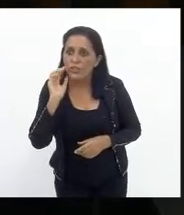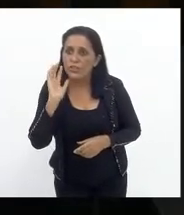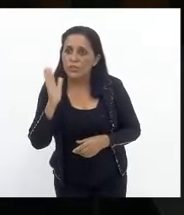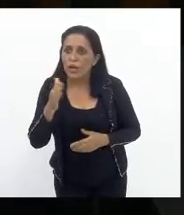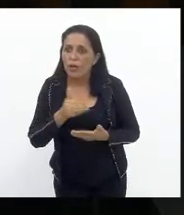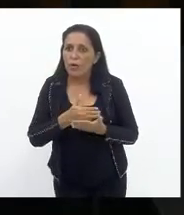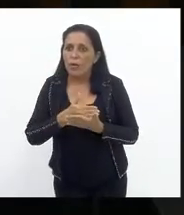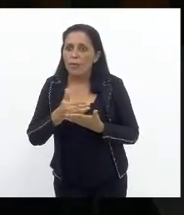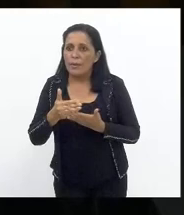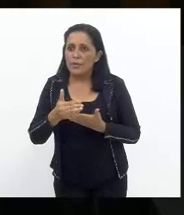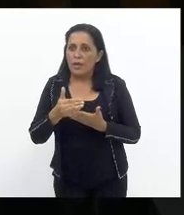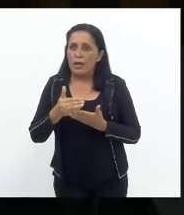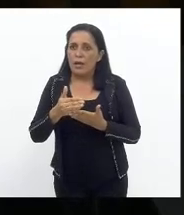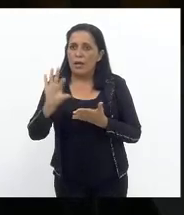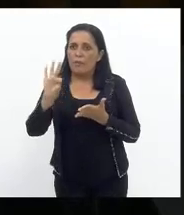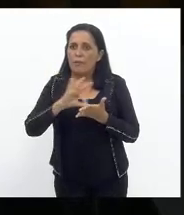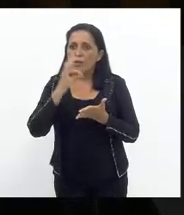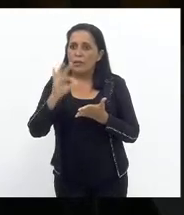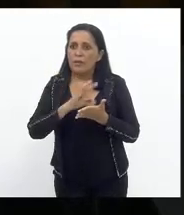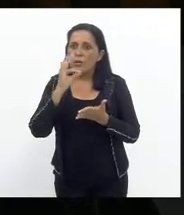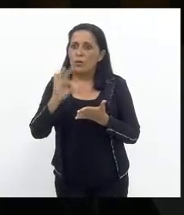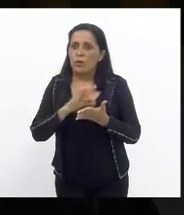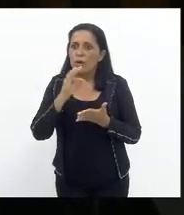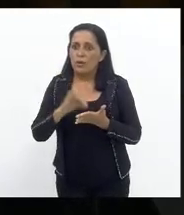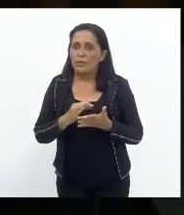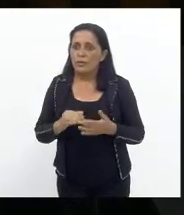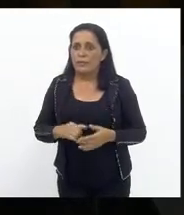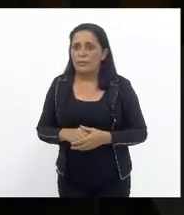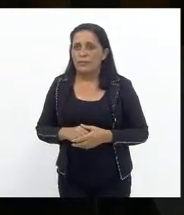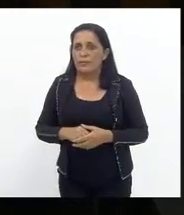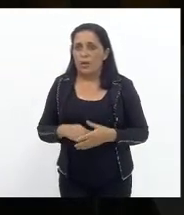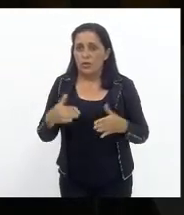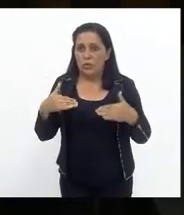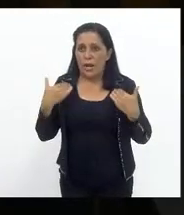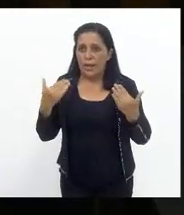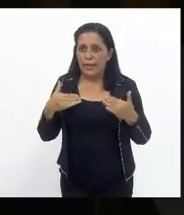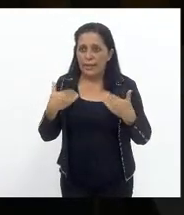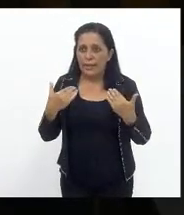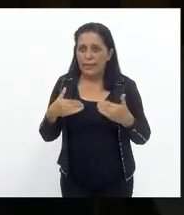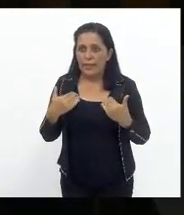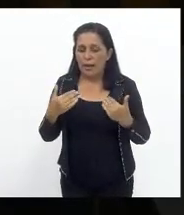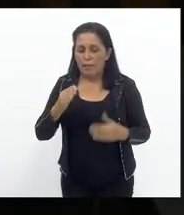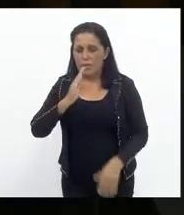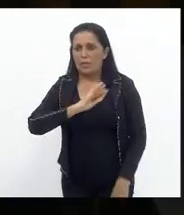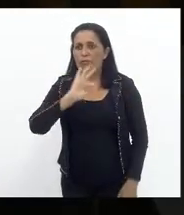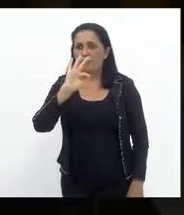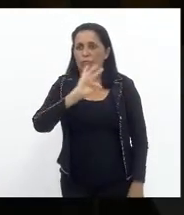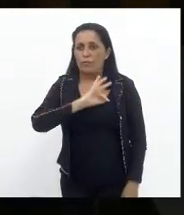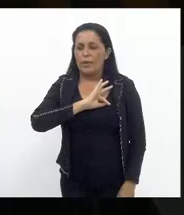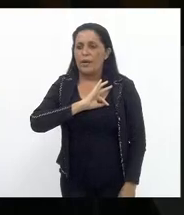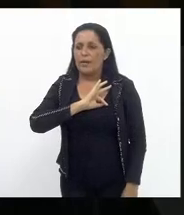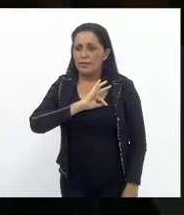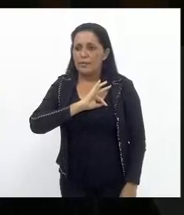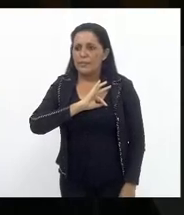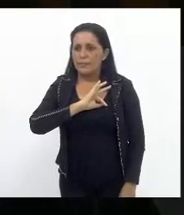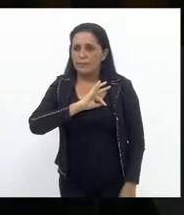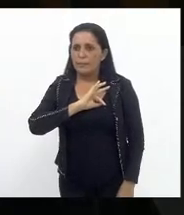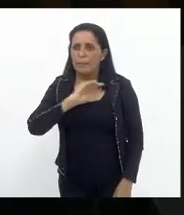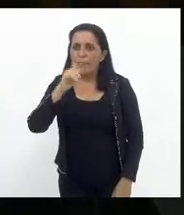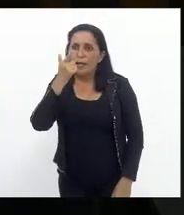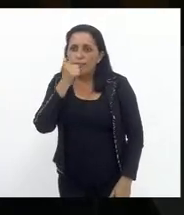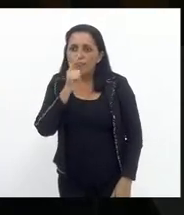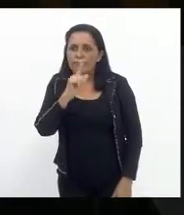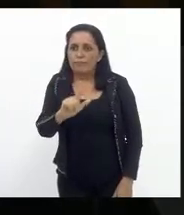iria iniciar as matrículas. Olha que alegria, a Baixada Fluminense sendo